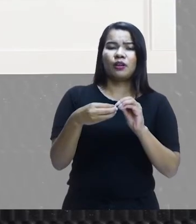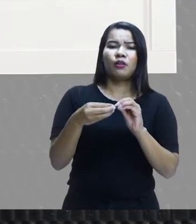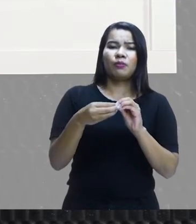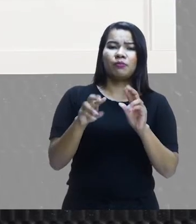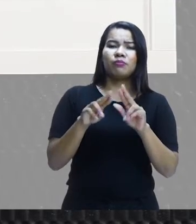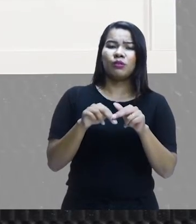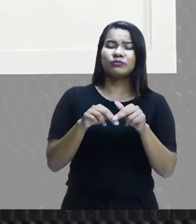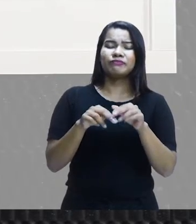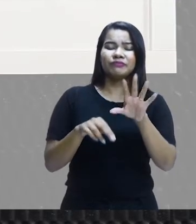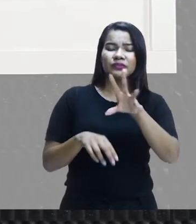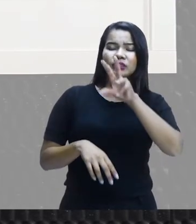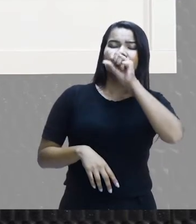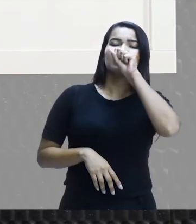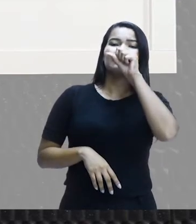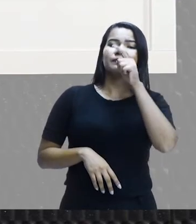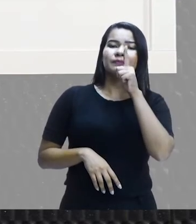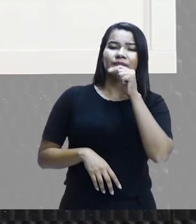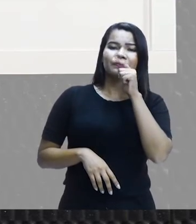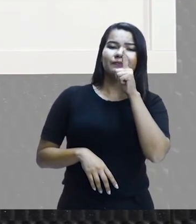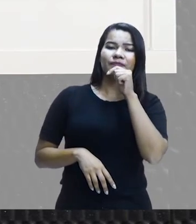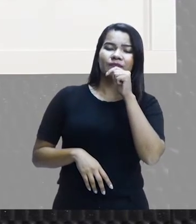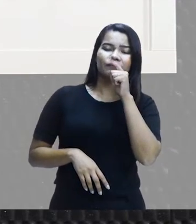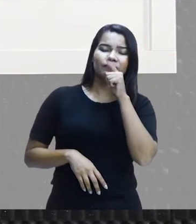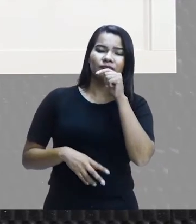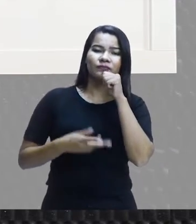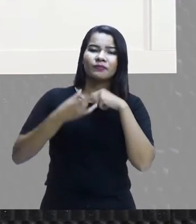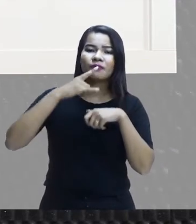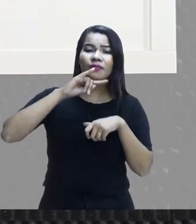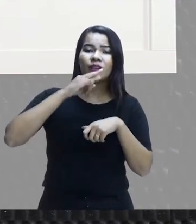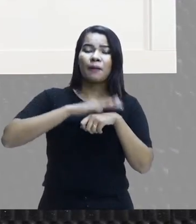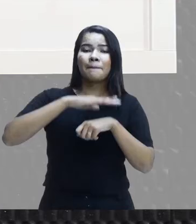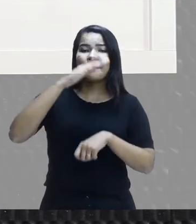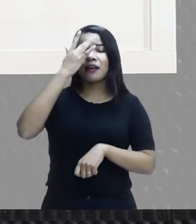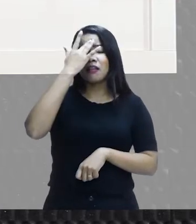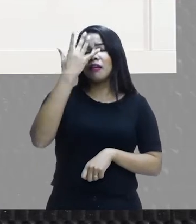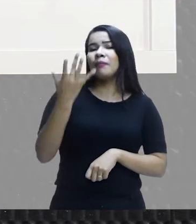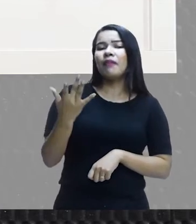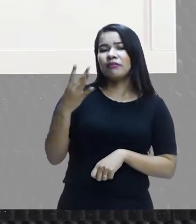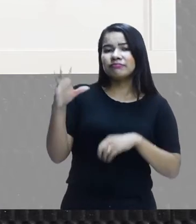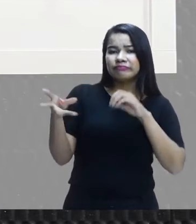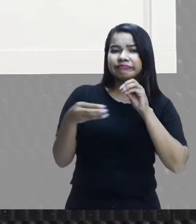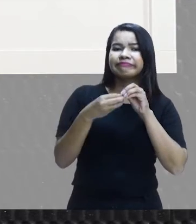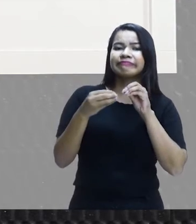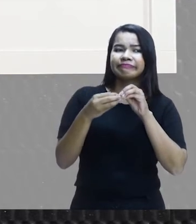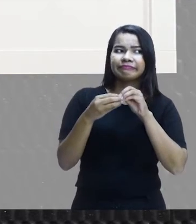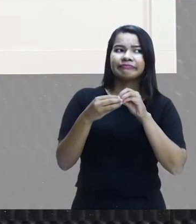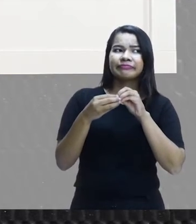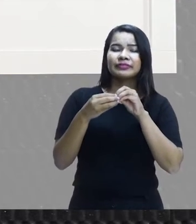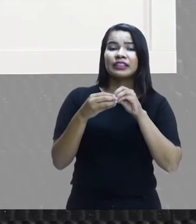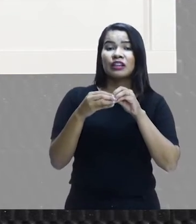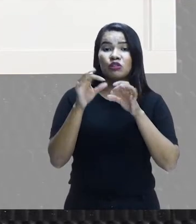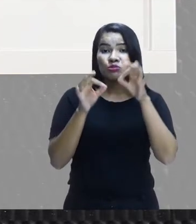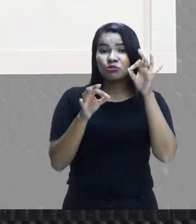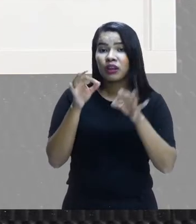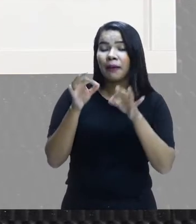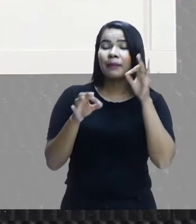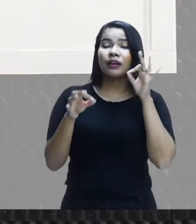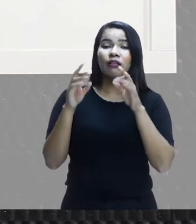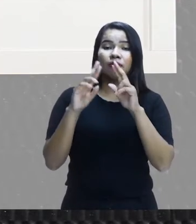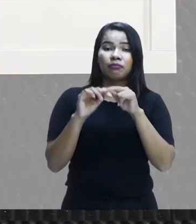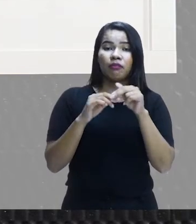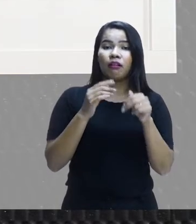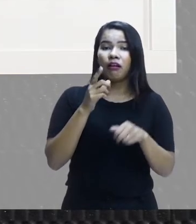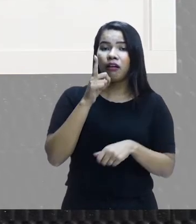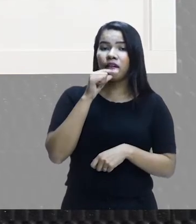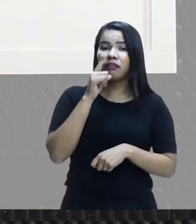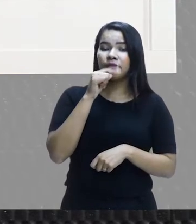de água contaminada. Uma das formas mais comuns de se adquirir amebíase é justamente através da